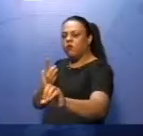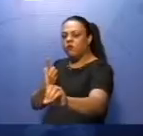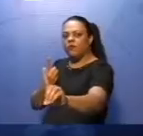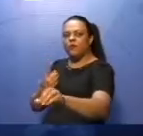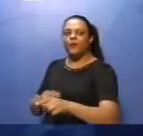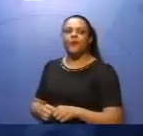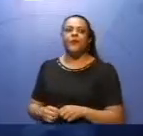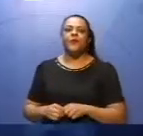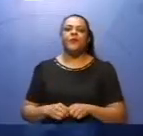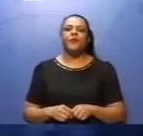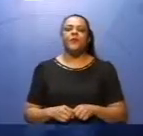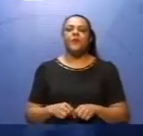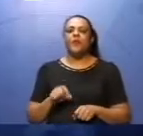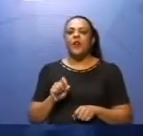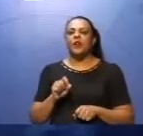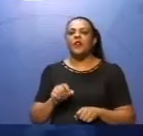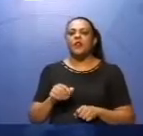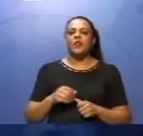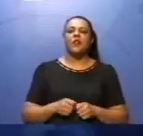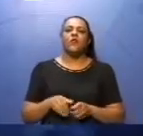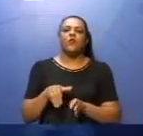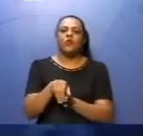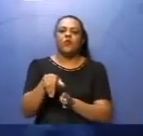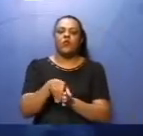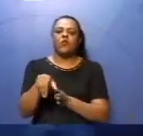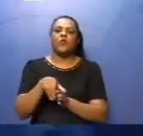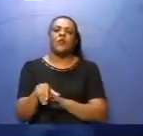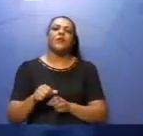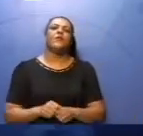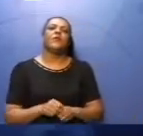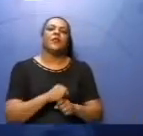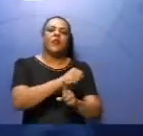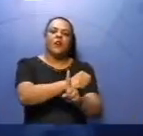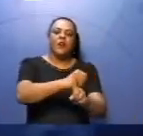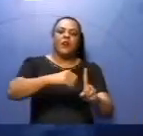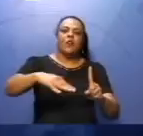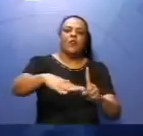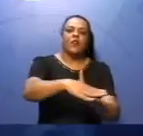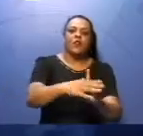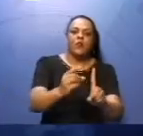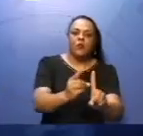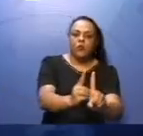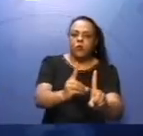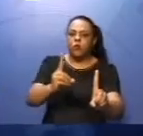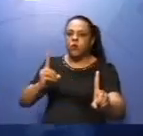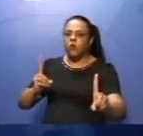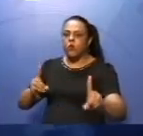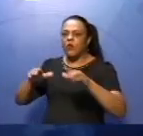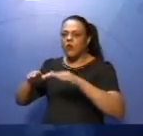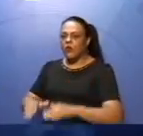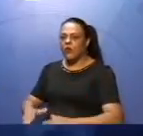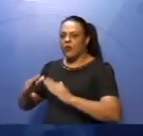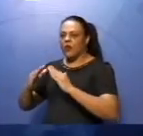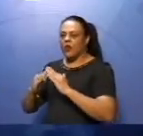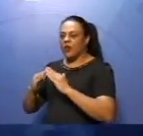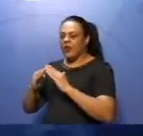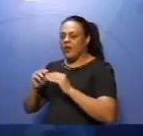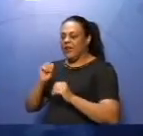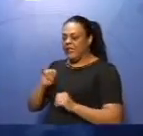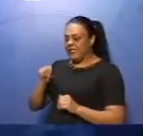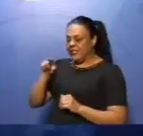Nós temos aqui uma recomendação, para o isolamento domiciliar para aquelas pessoas que estão infectado com